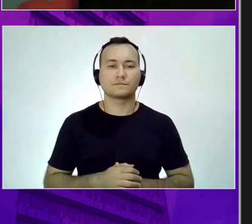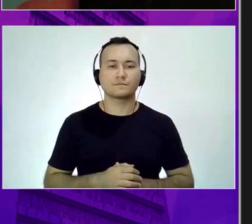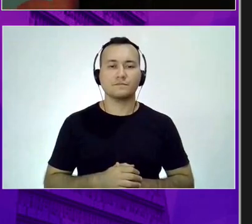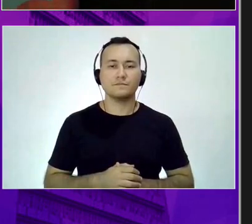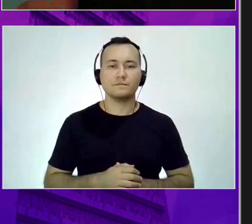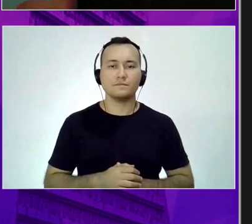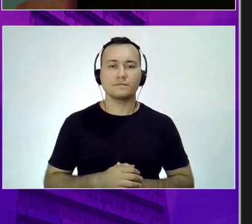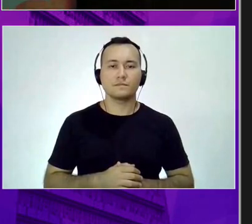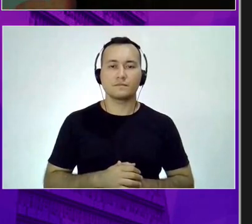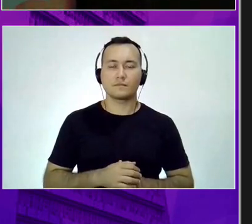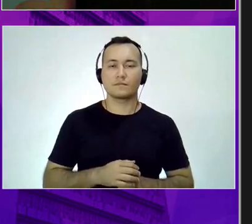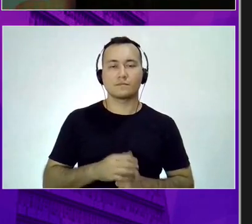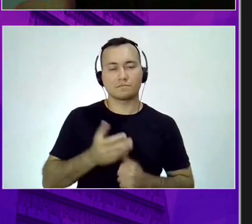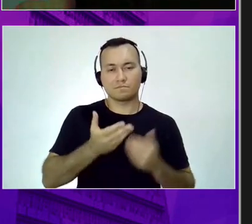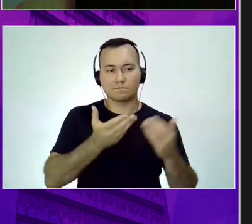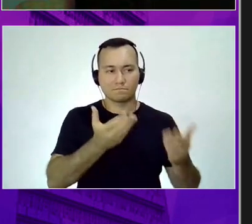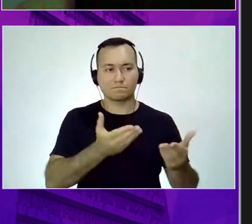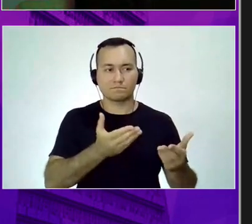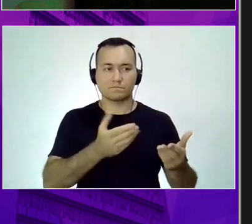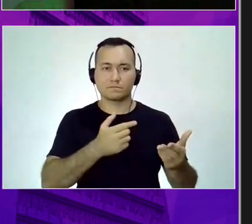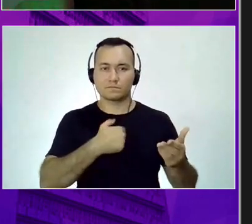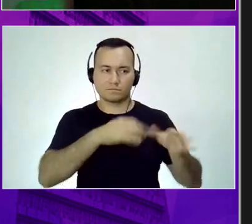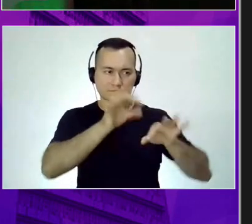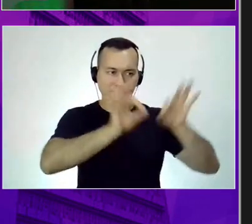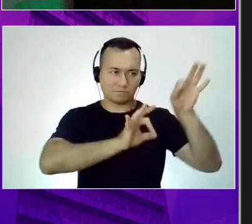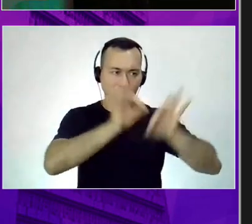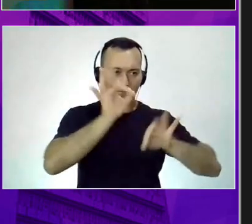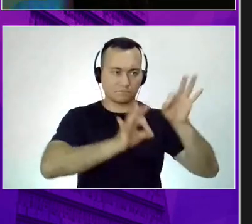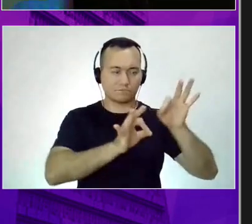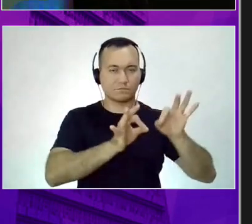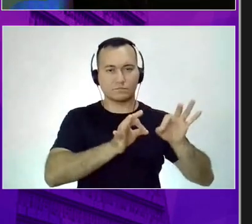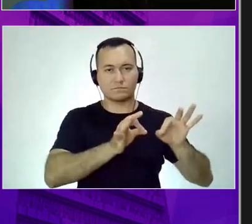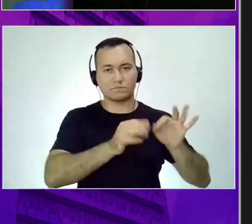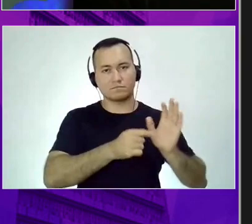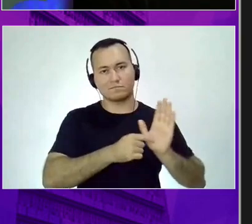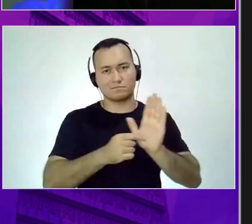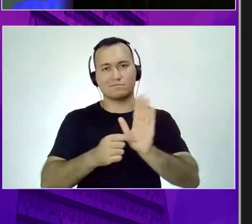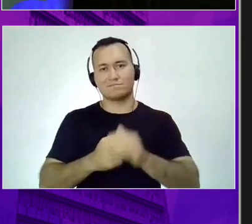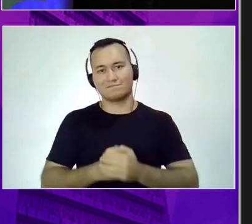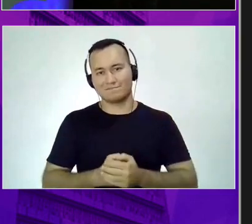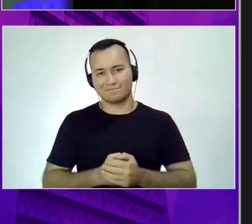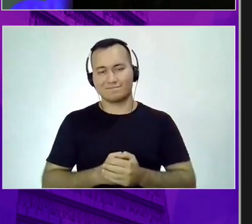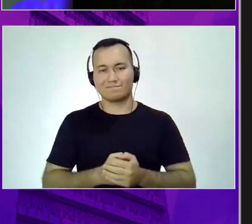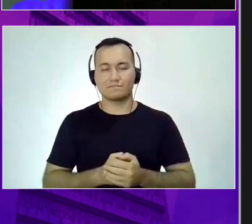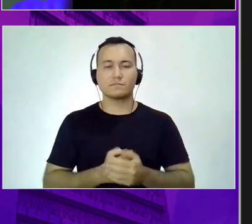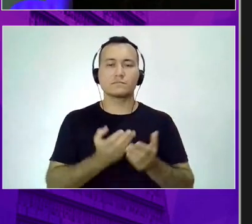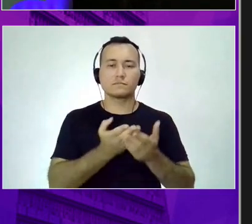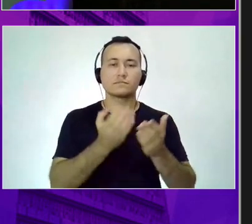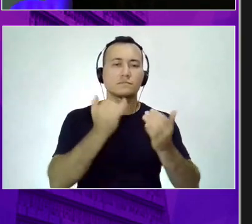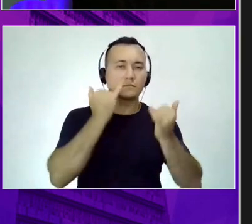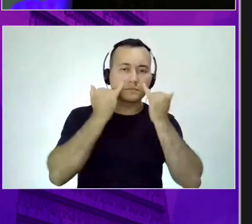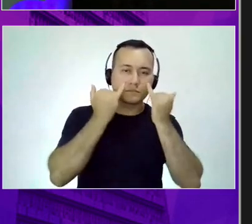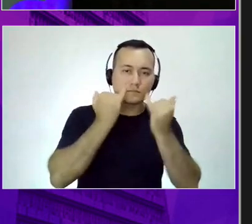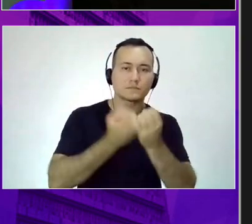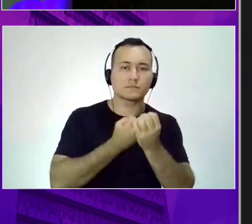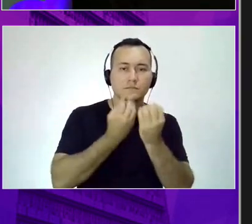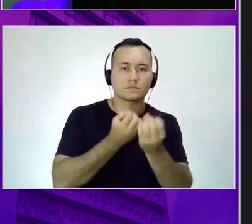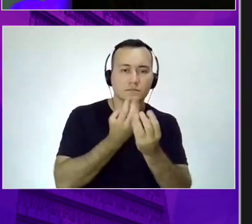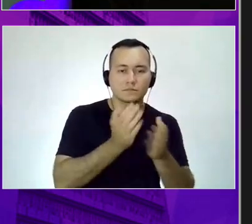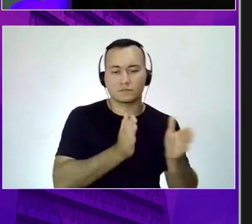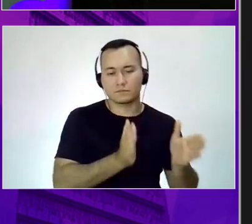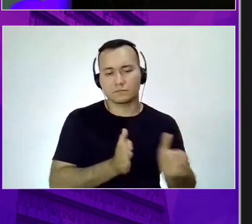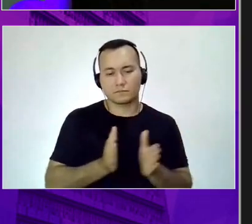para vocês que a gente vai ter ali a parte de consumo dessas informações, de ingestão dessas informações, né,